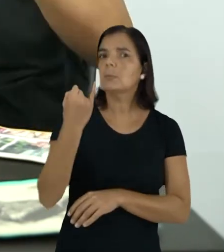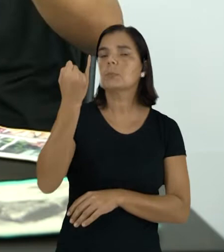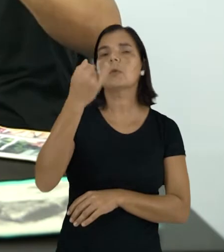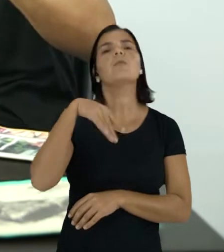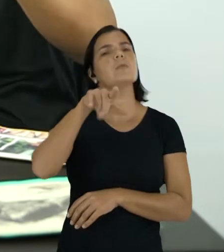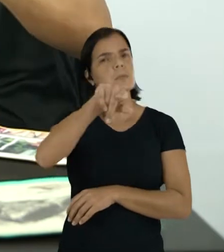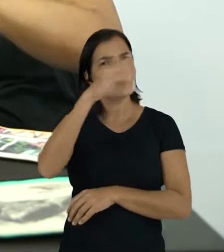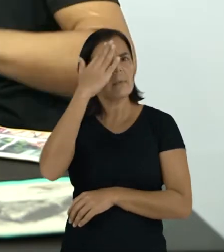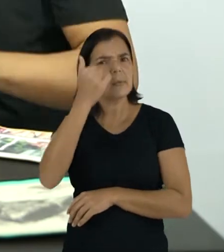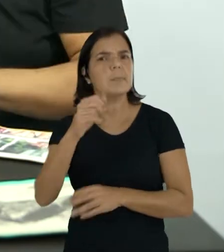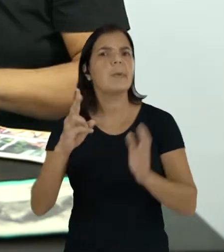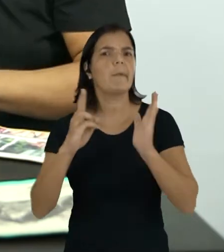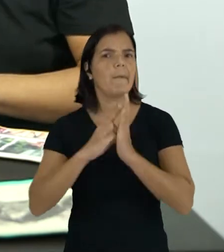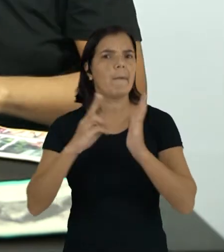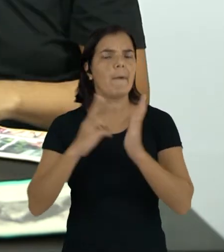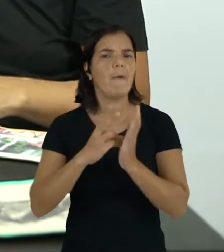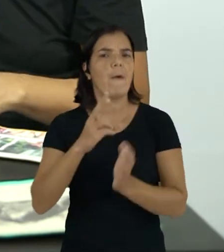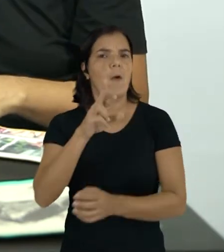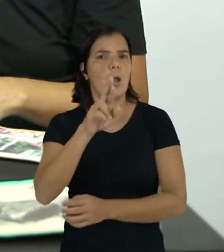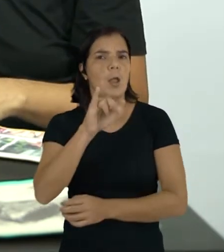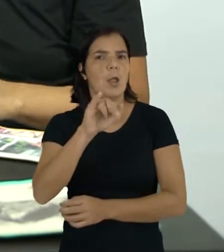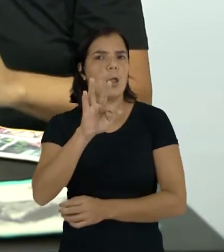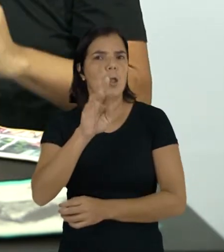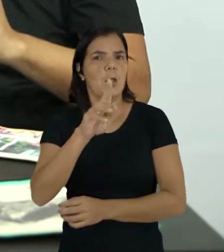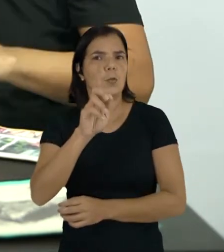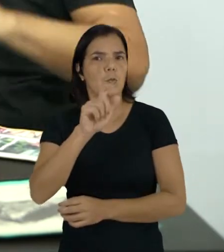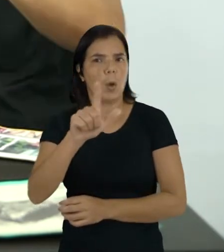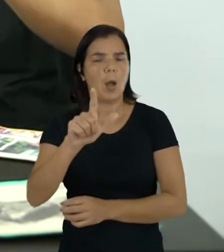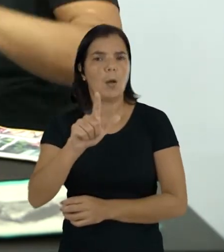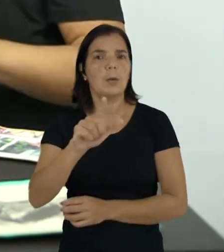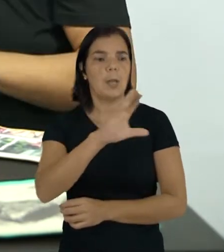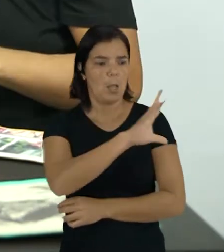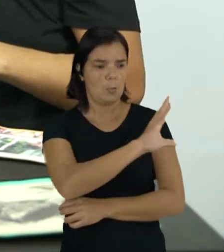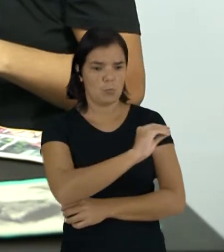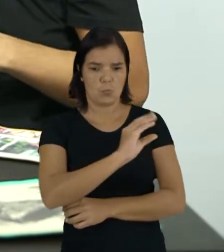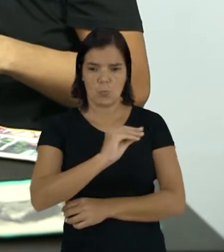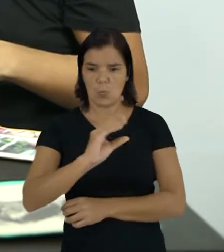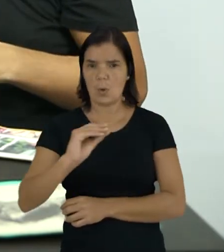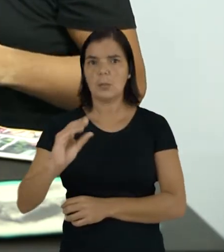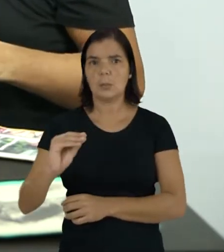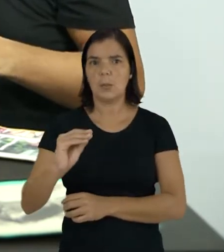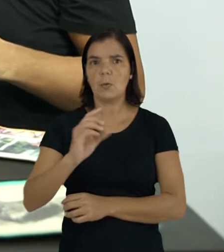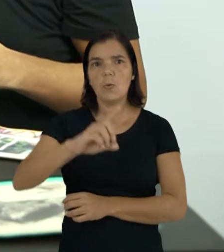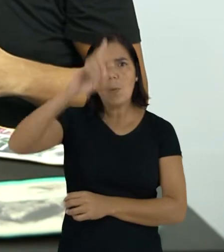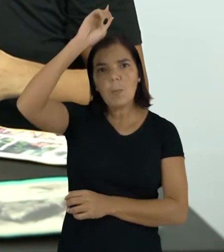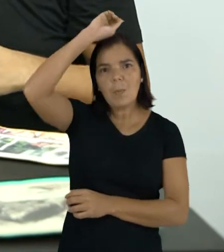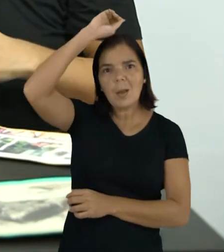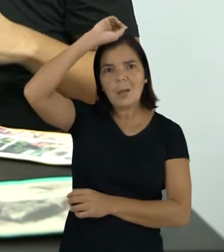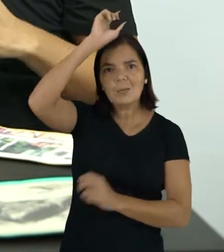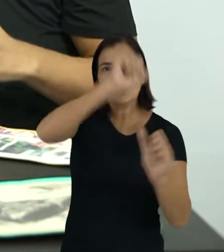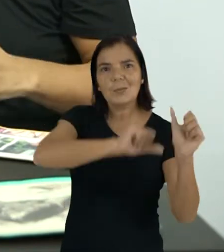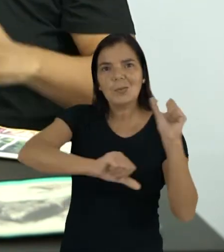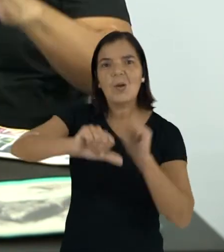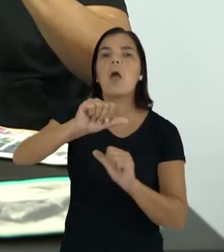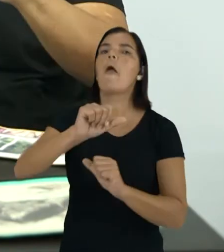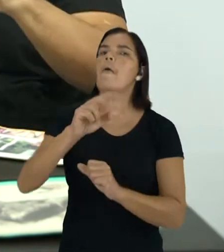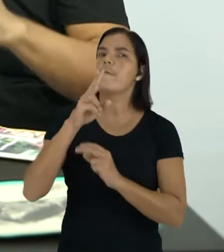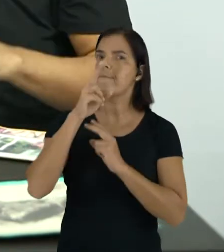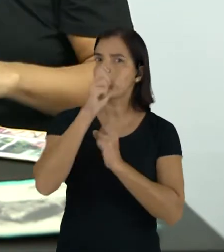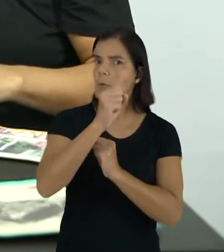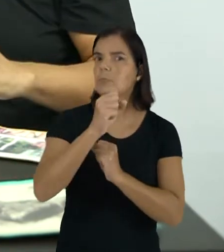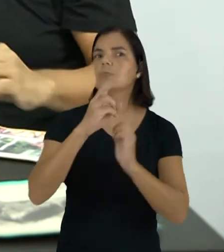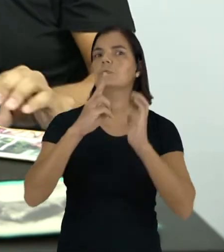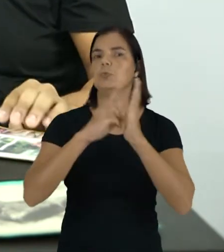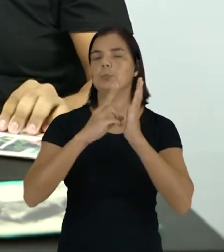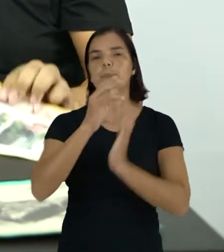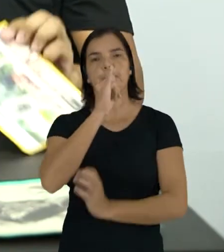vocês sabiam que os indígenas tinham um ritual de passagem da adolescência para a fase adulta? É um ritual muito forte na cultura